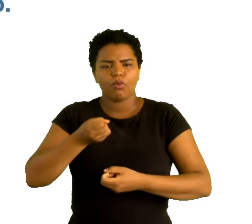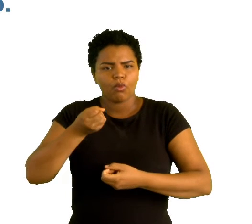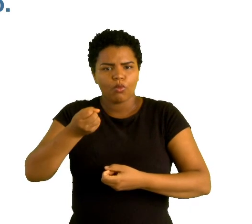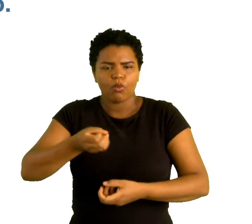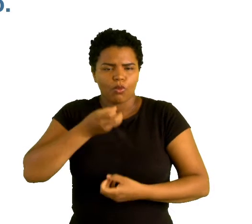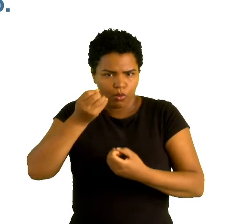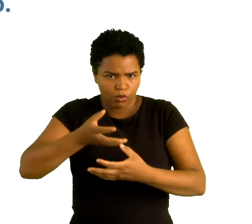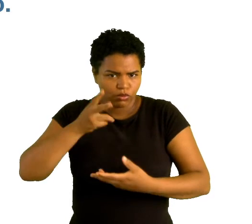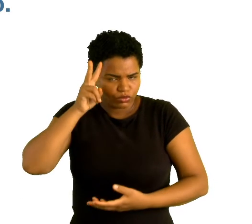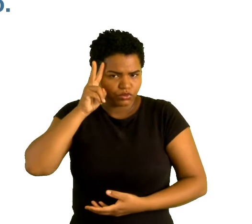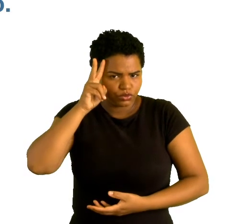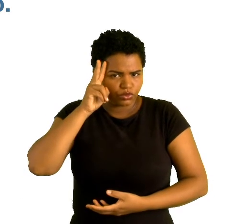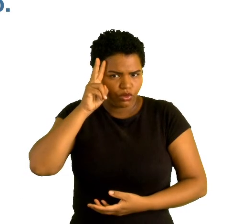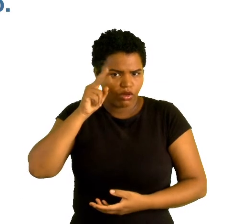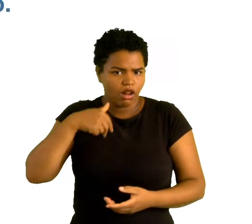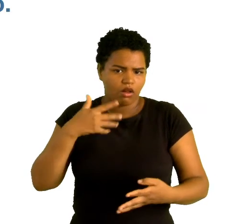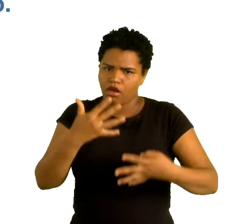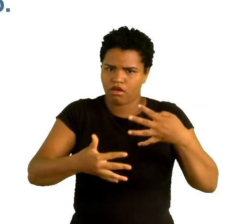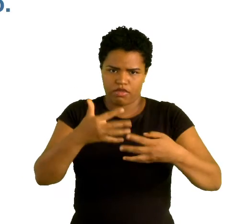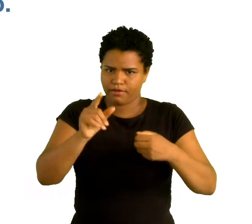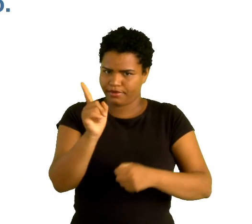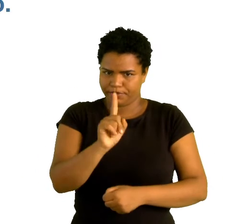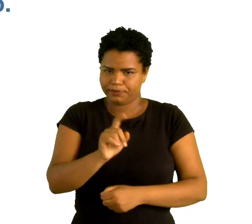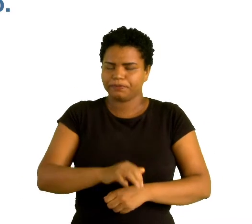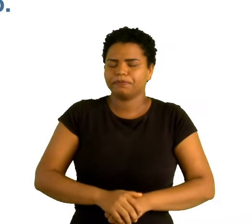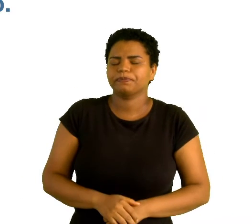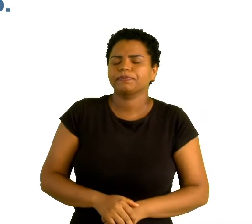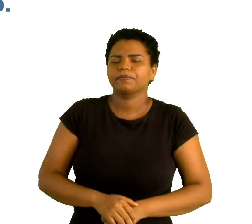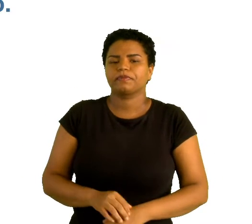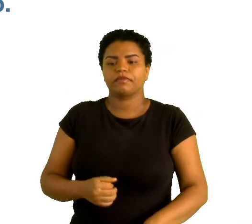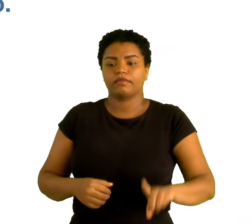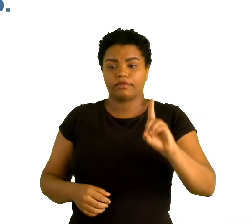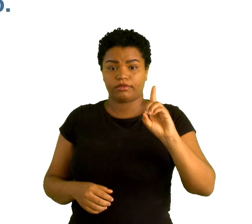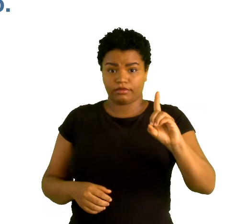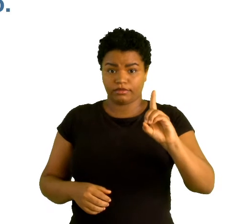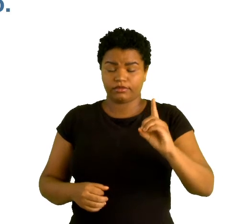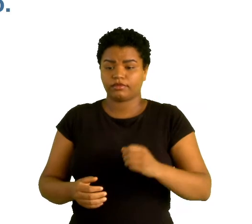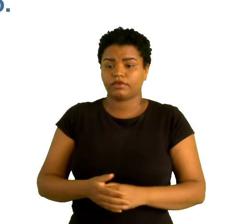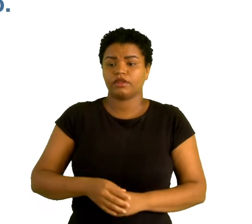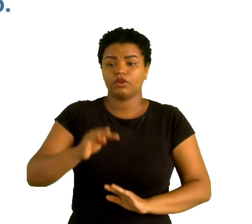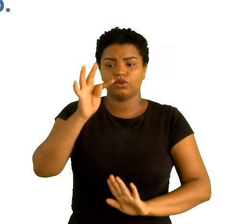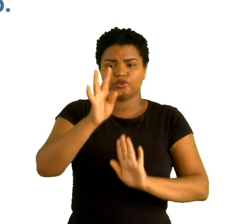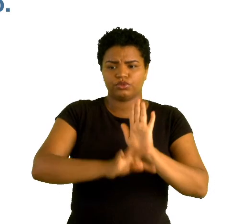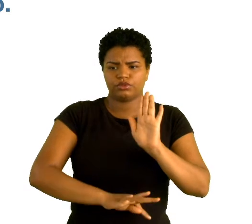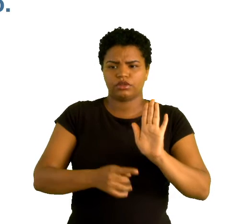interferência. Lembram? E a letra D, no texto aparece